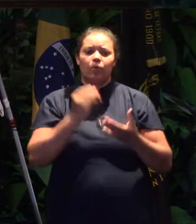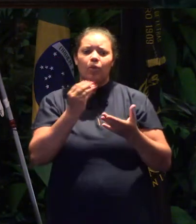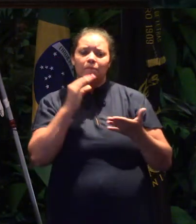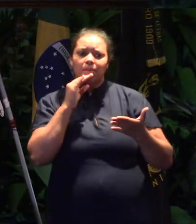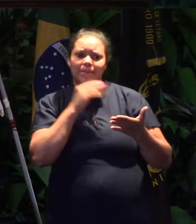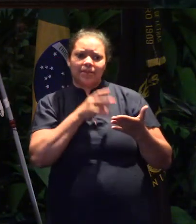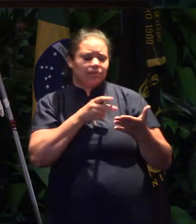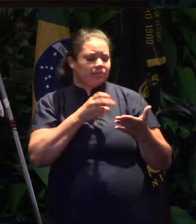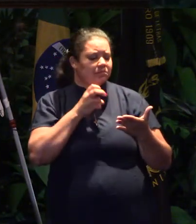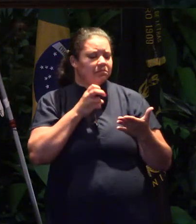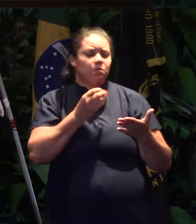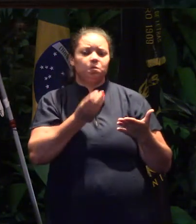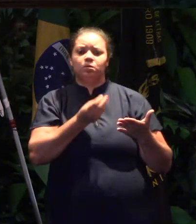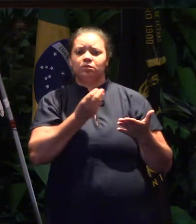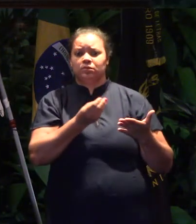Saramago? Ah, sim.